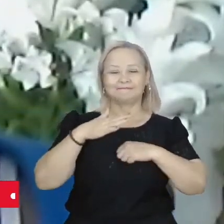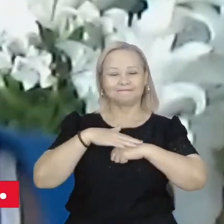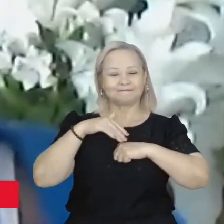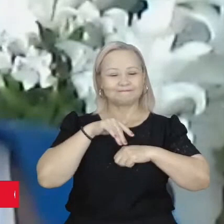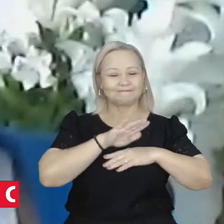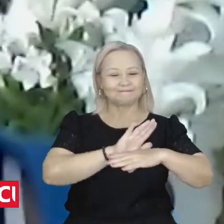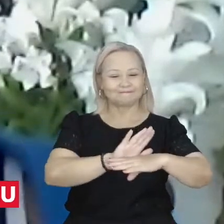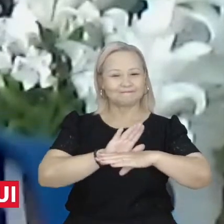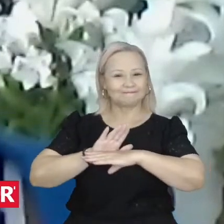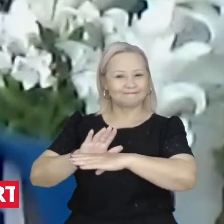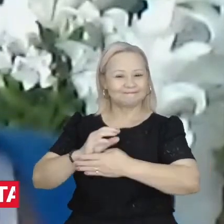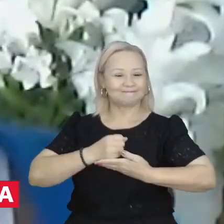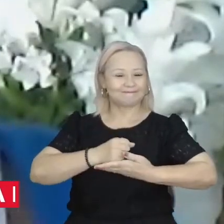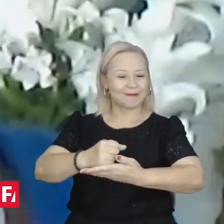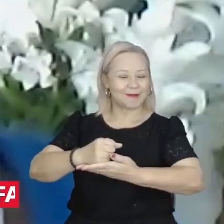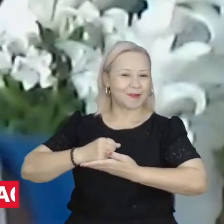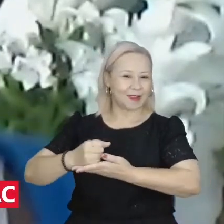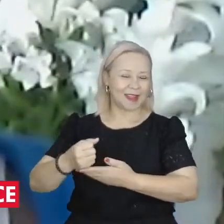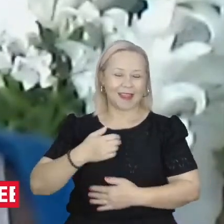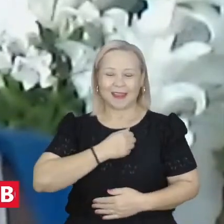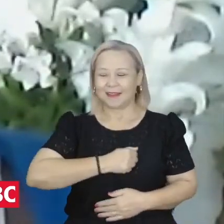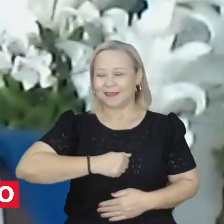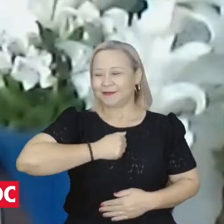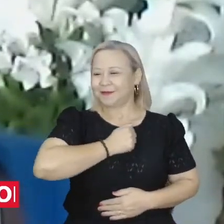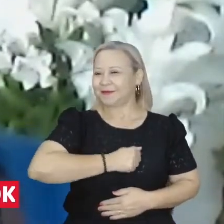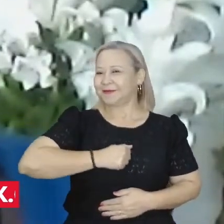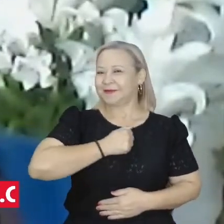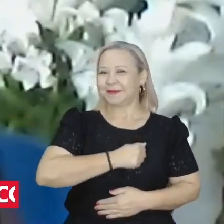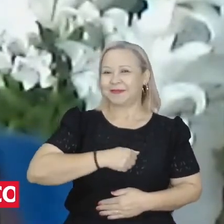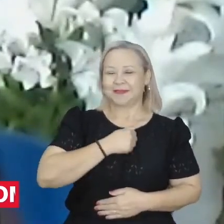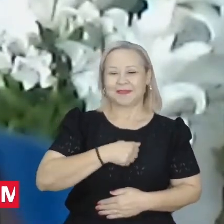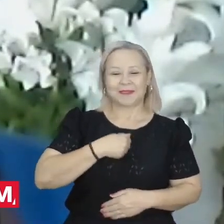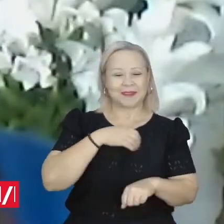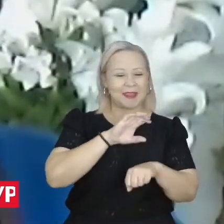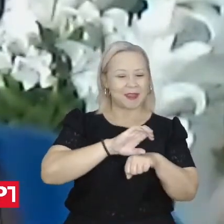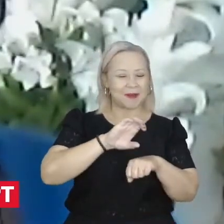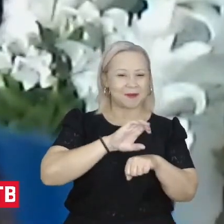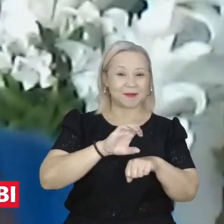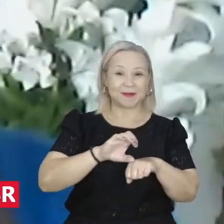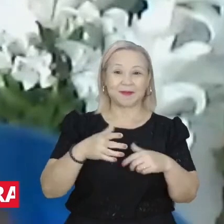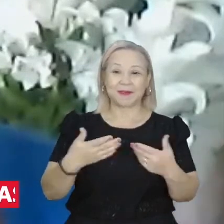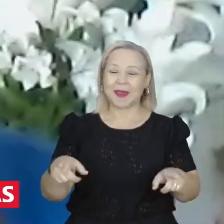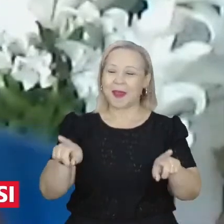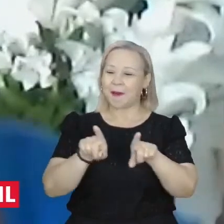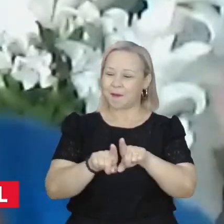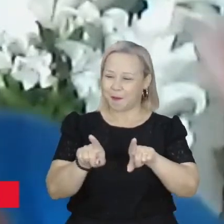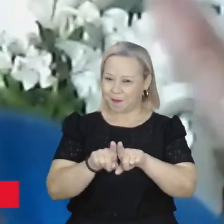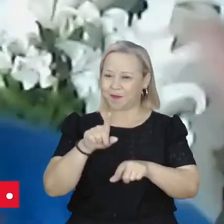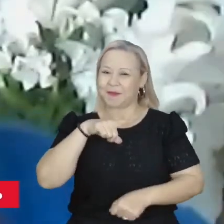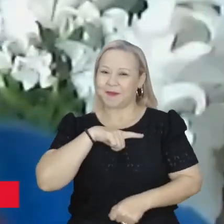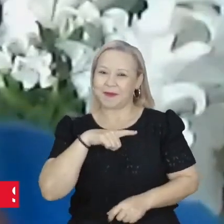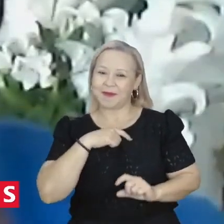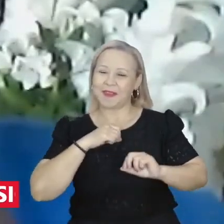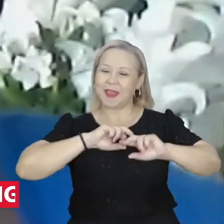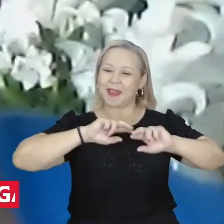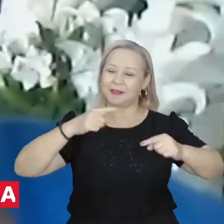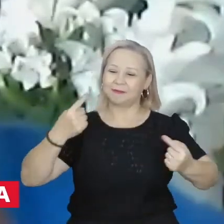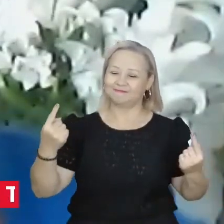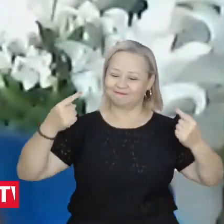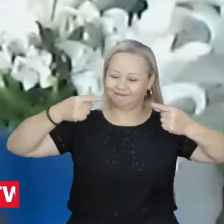do Rio de Janeiro, a primeira senadora e governadora negra do país. Ela comentou também nessa entrevista a importância